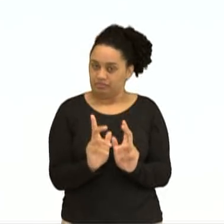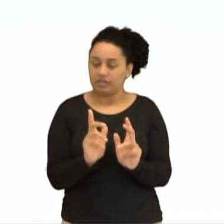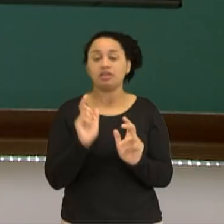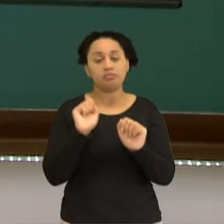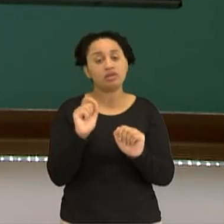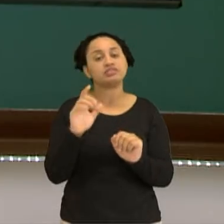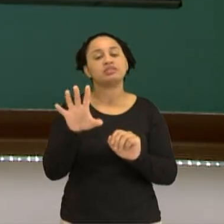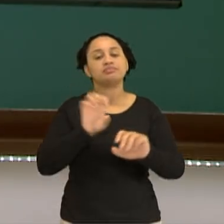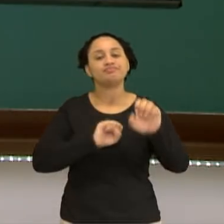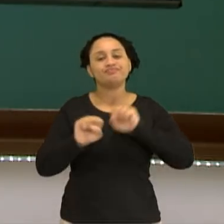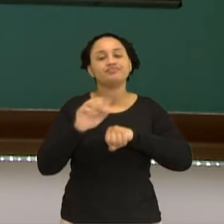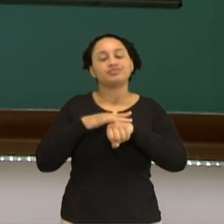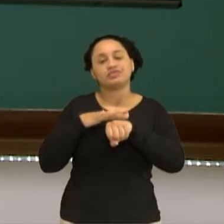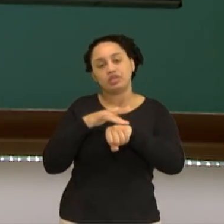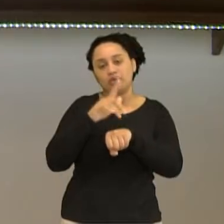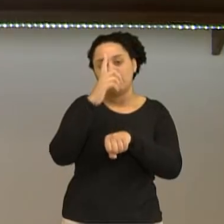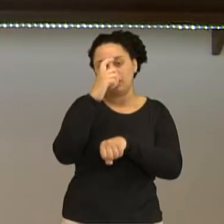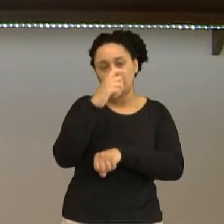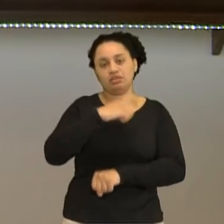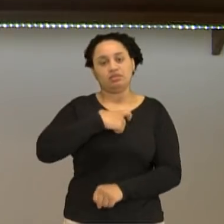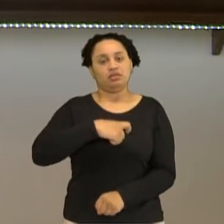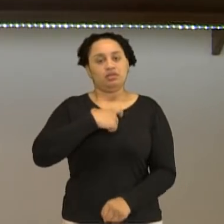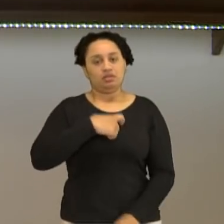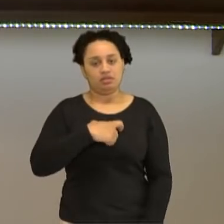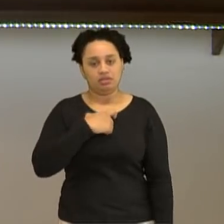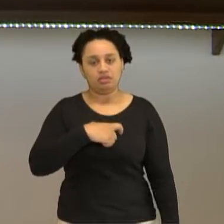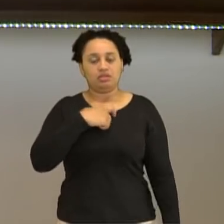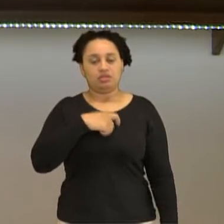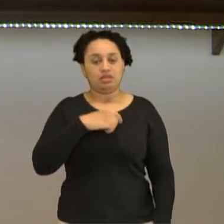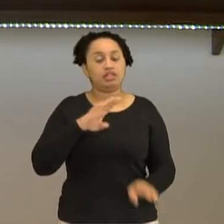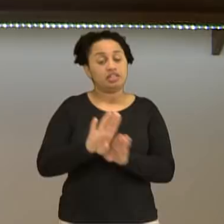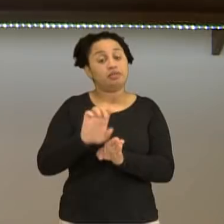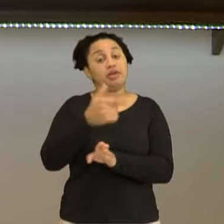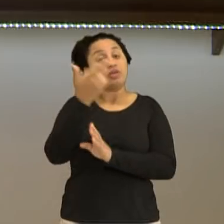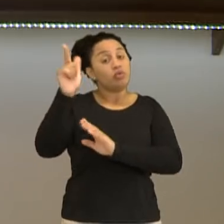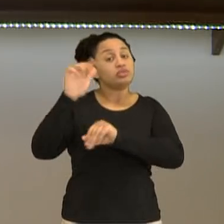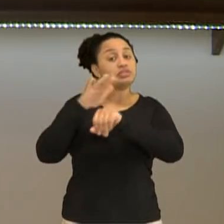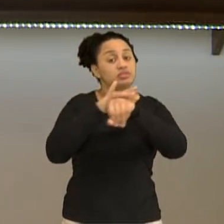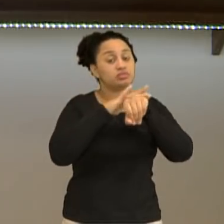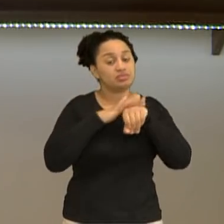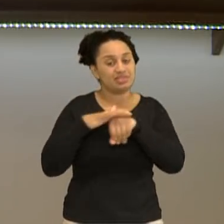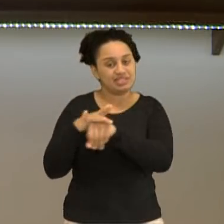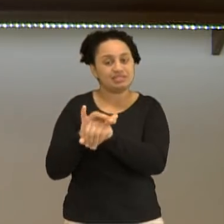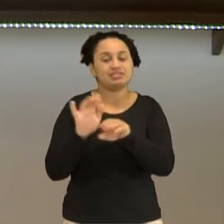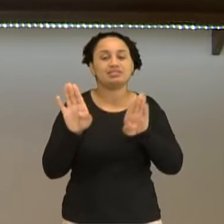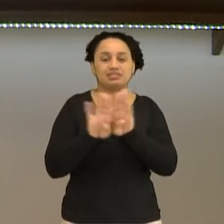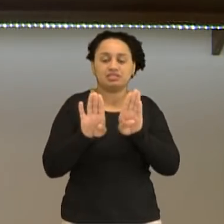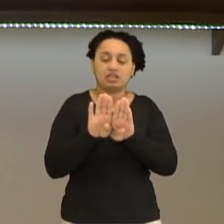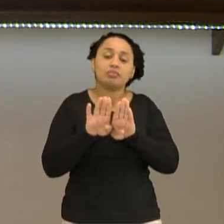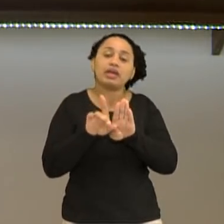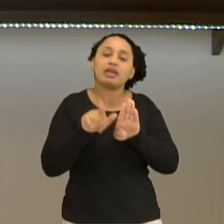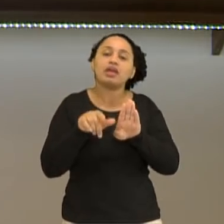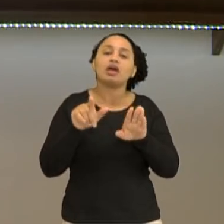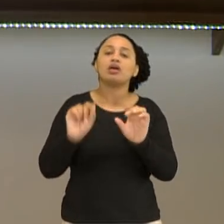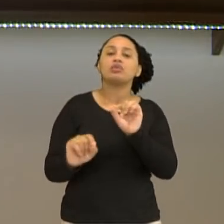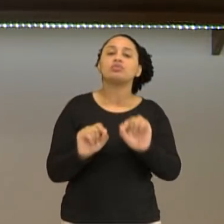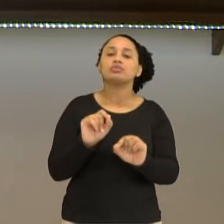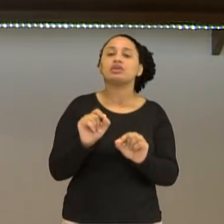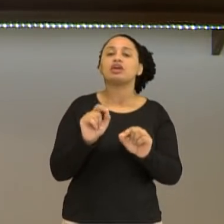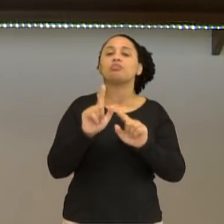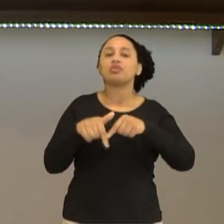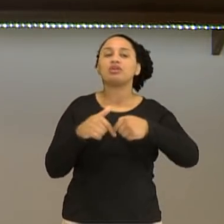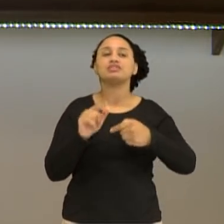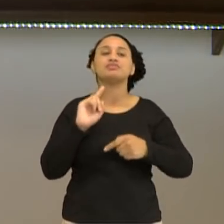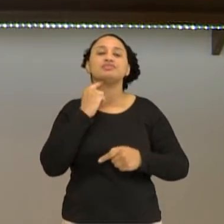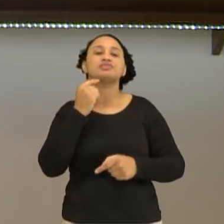Assim como as outras doenças do sistema respiratórios. Lógico, essas que são relacionadas à